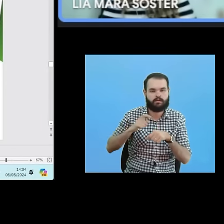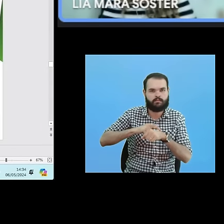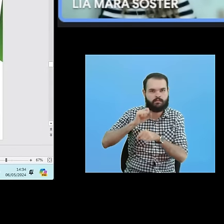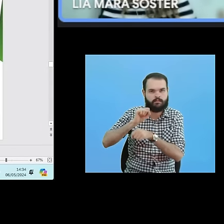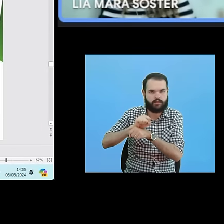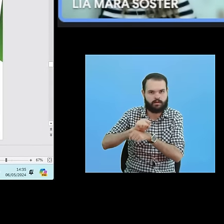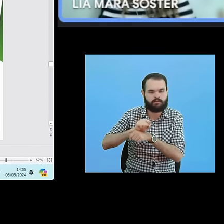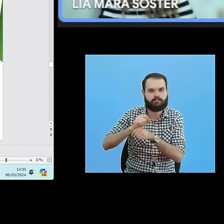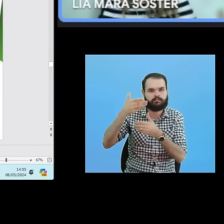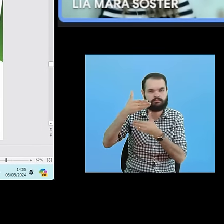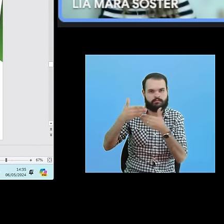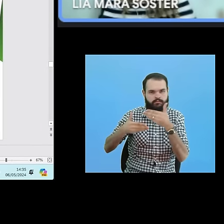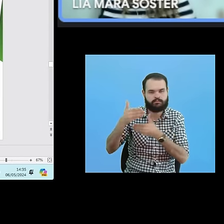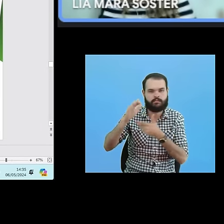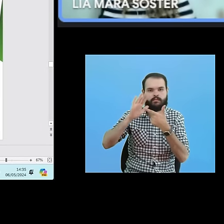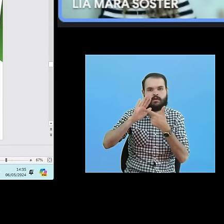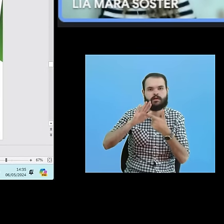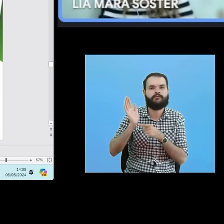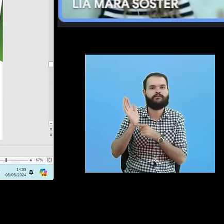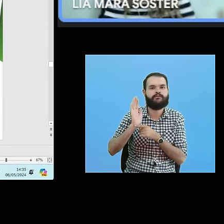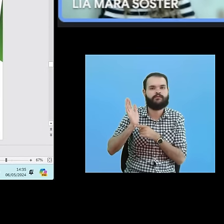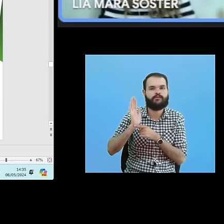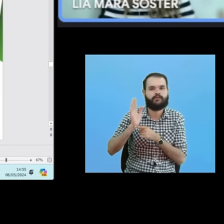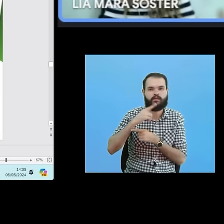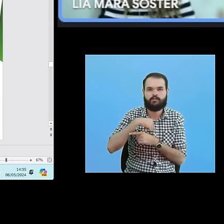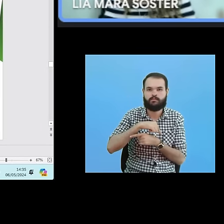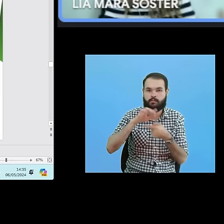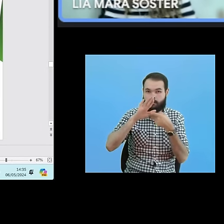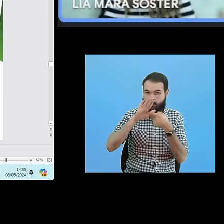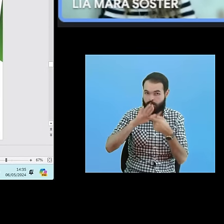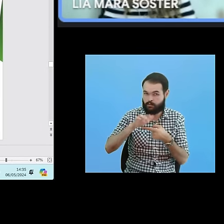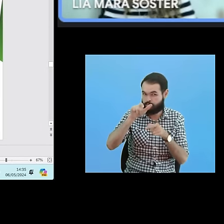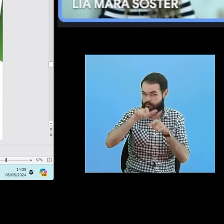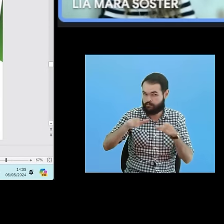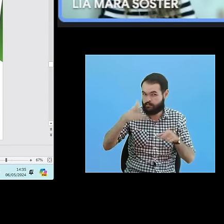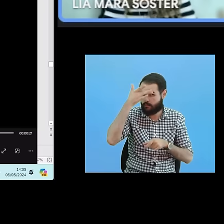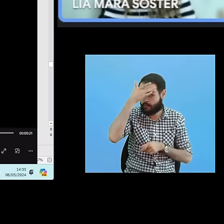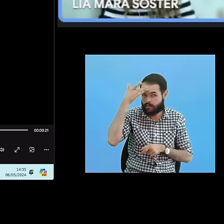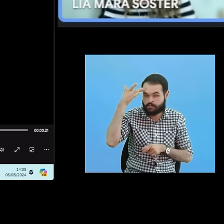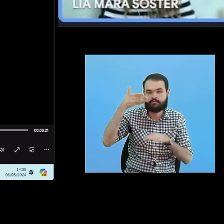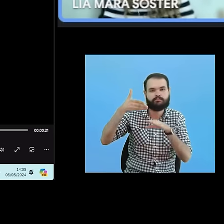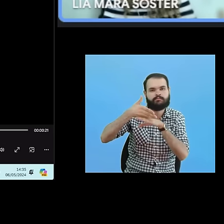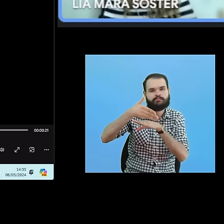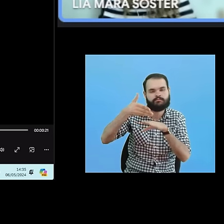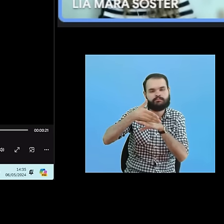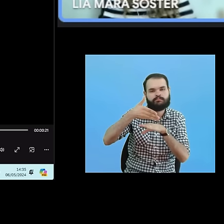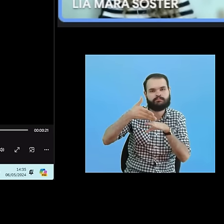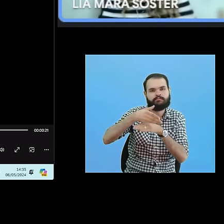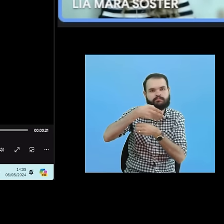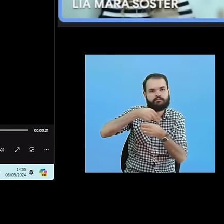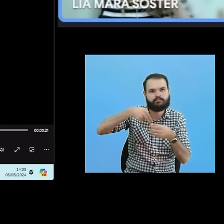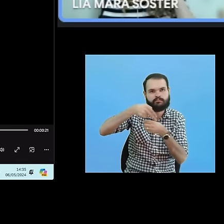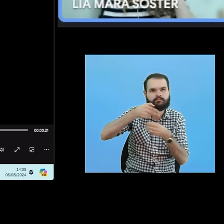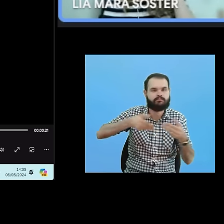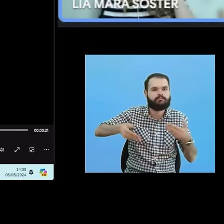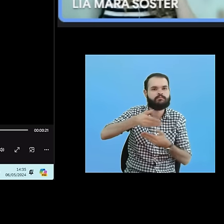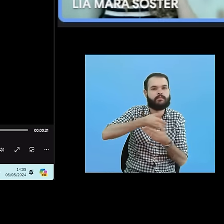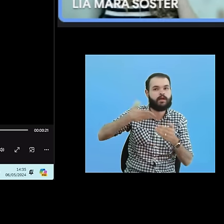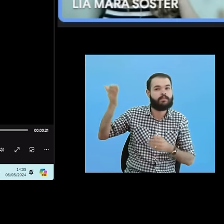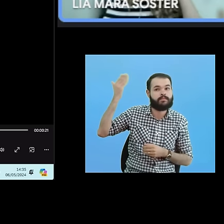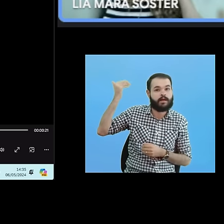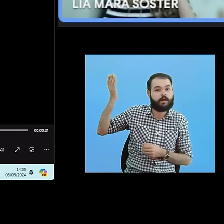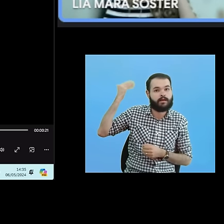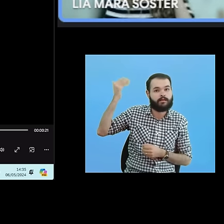e vou passar para vocês um vídeo onde a gente mostra inclusive uma das pessoas que participa deste núcleo e que na